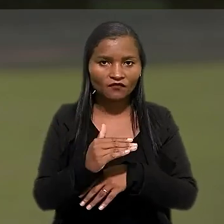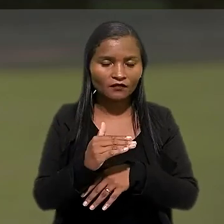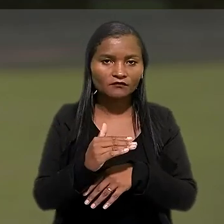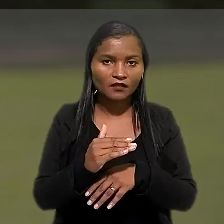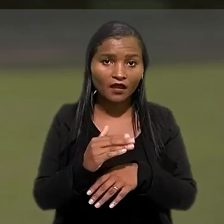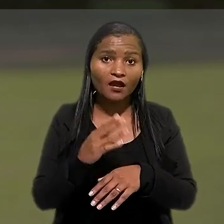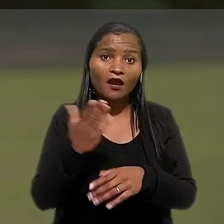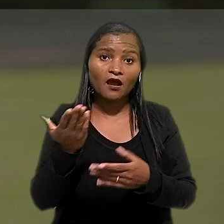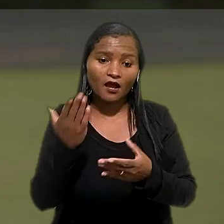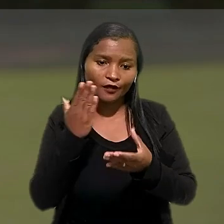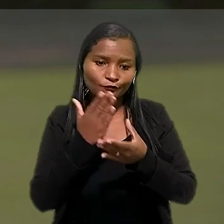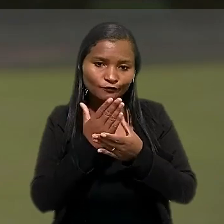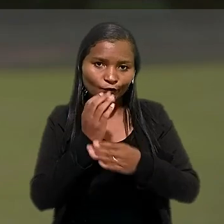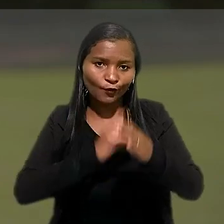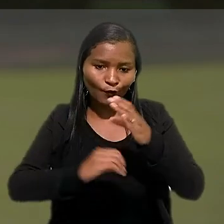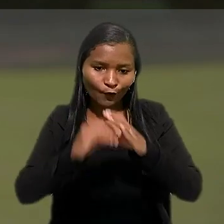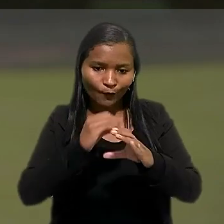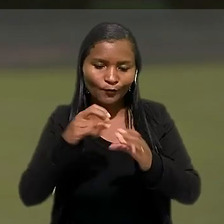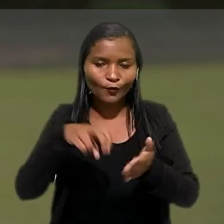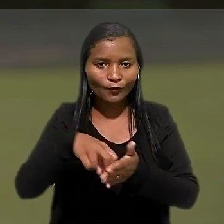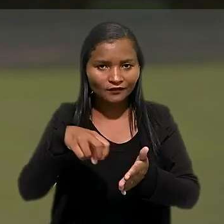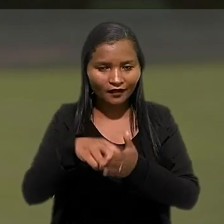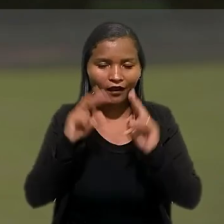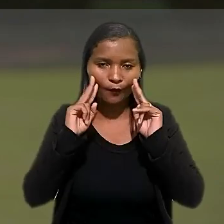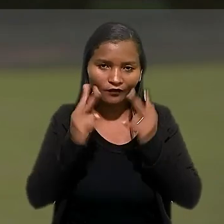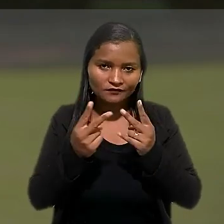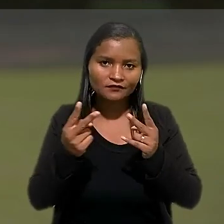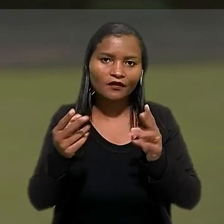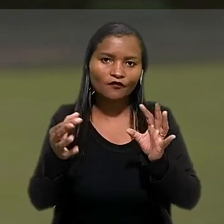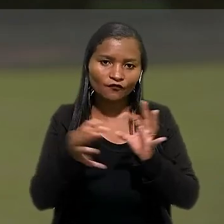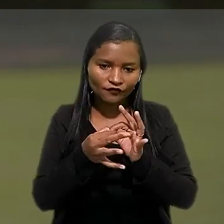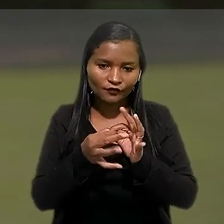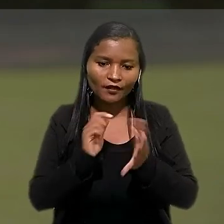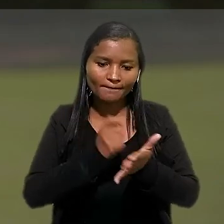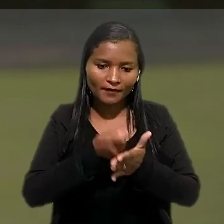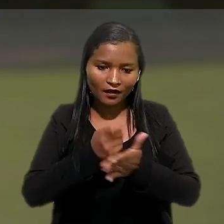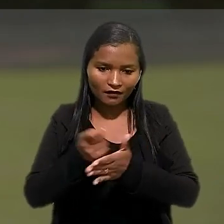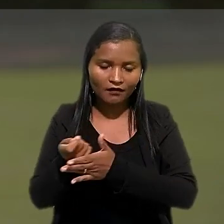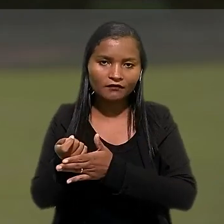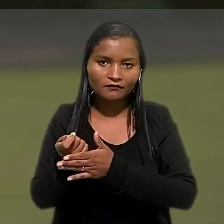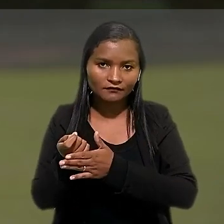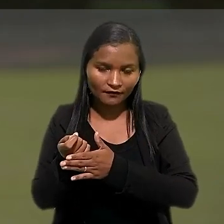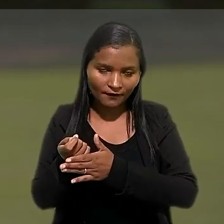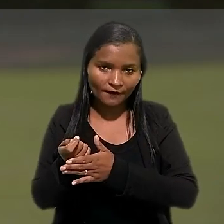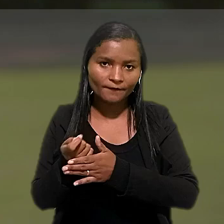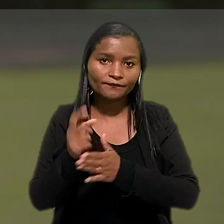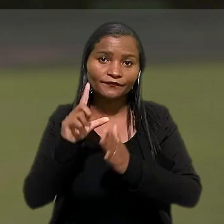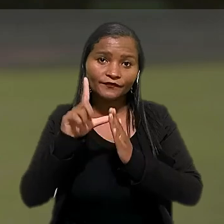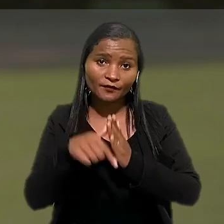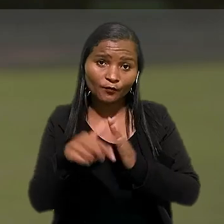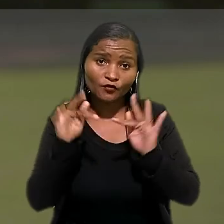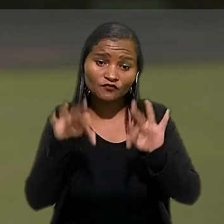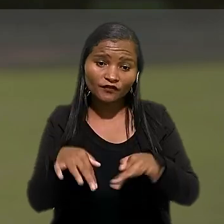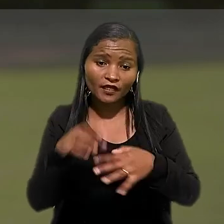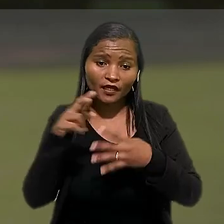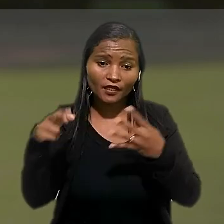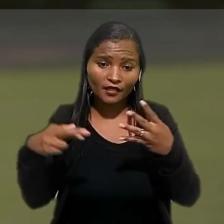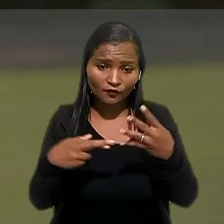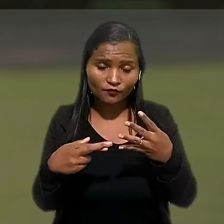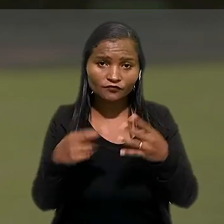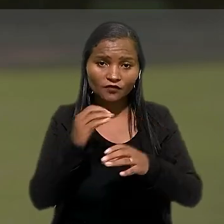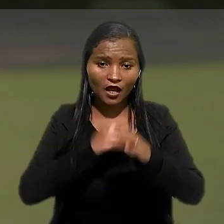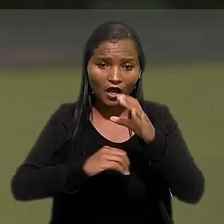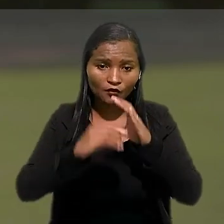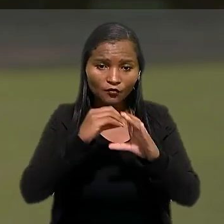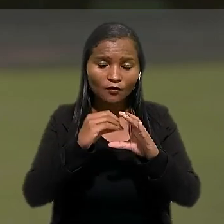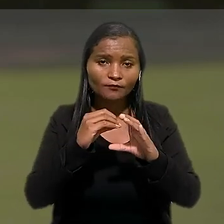A Globo, então, foi condenada a reconhecer o vínculo e a pagar as parcelas decorrentes ao profissional. Após o esgotamento das possibilidades